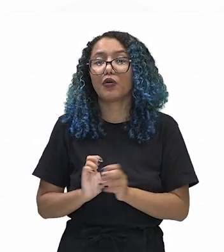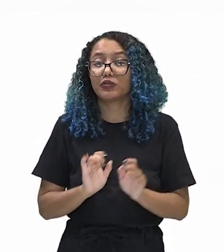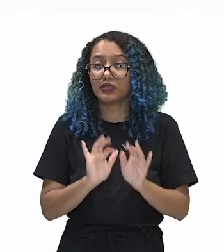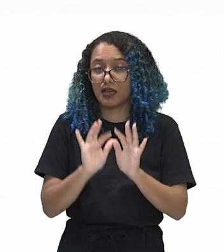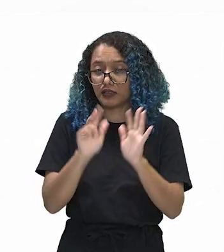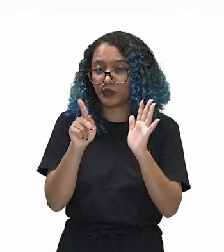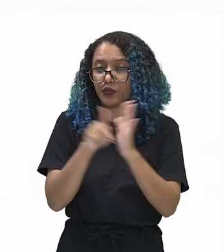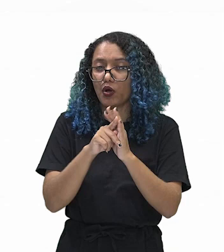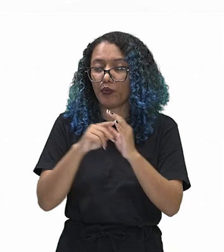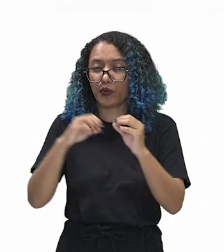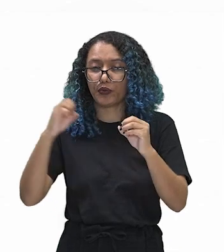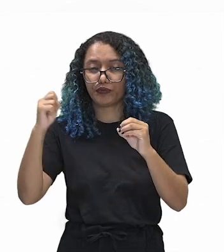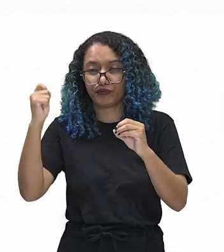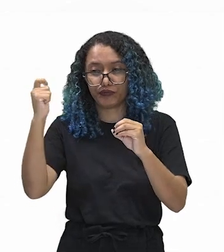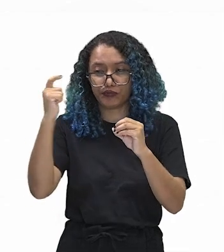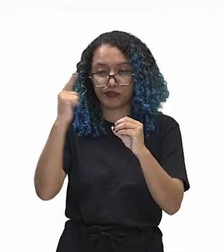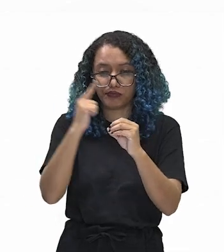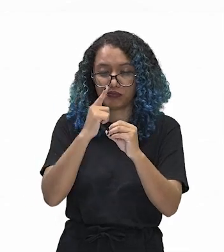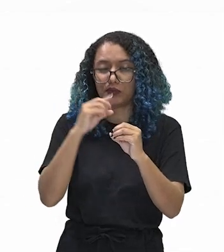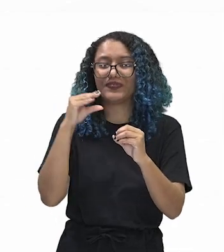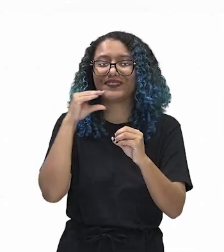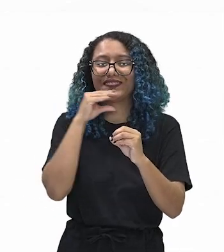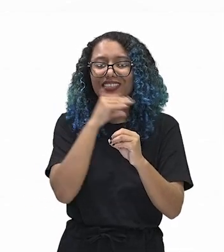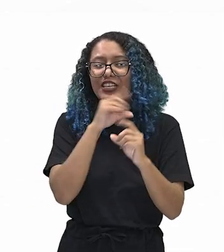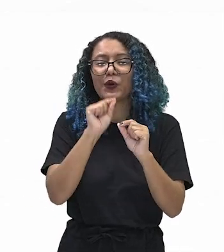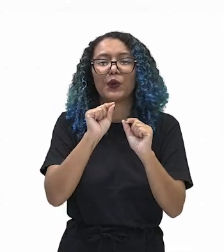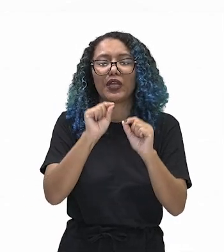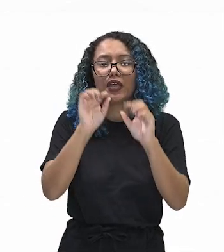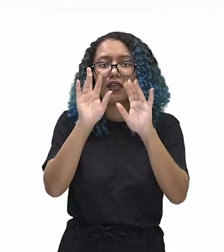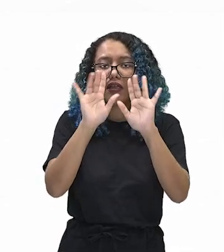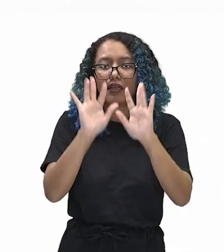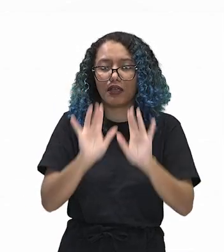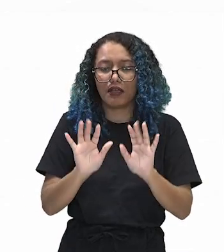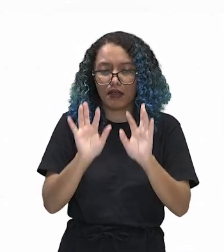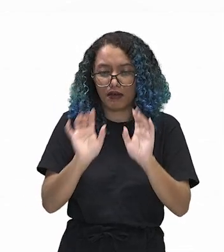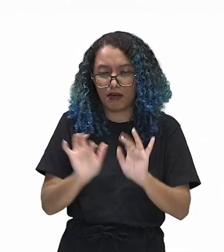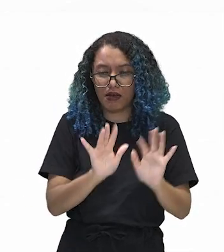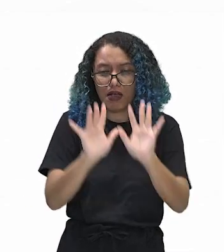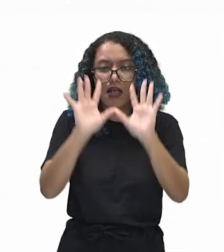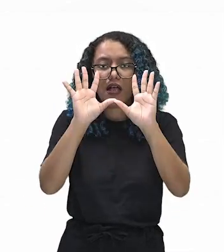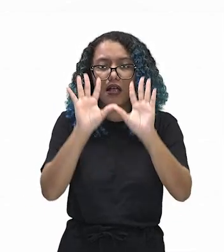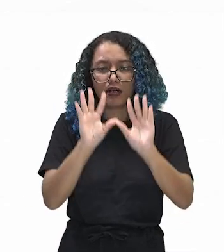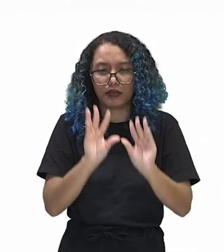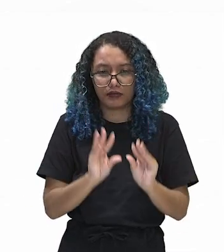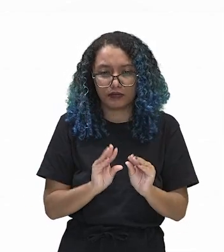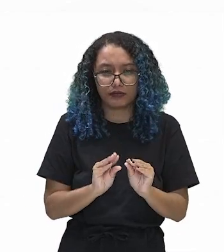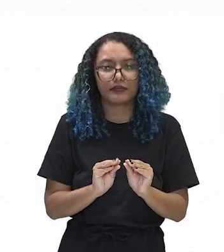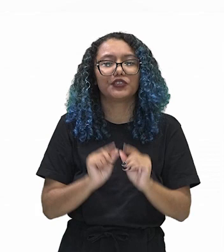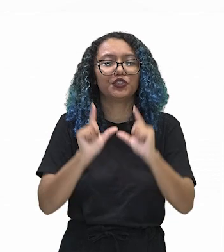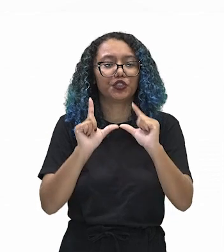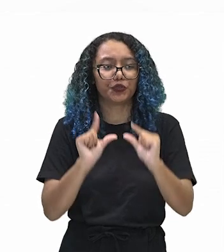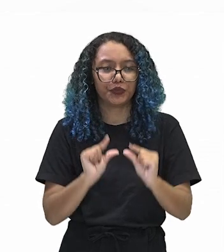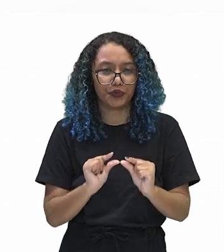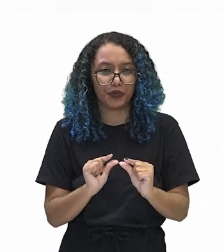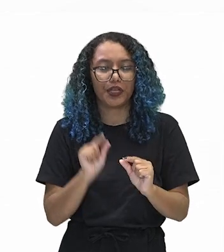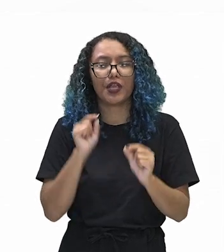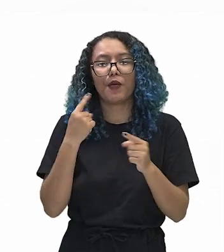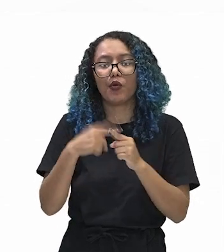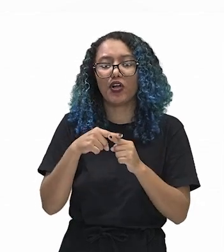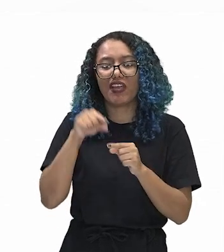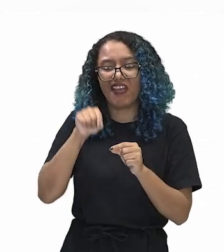os gases de efeito estufa. Os gases do efeito estufa são responsáveis por diversos problemas